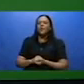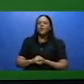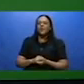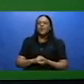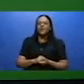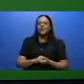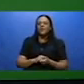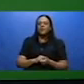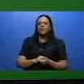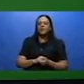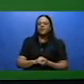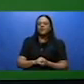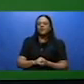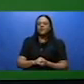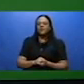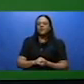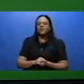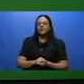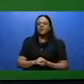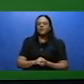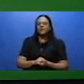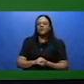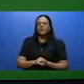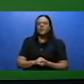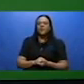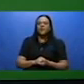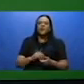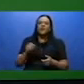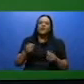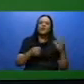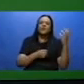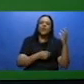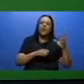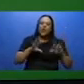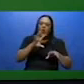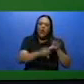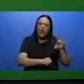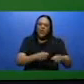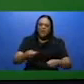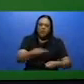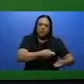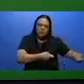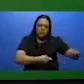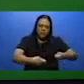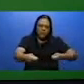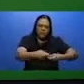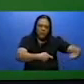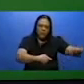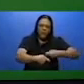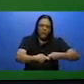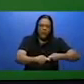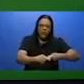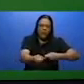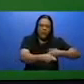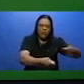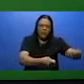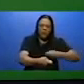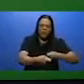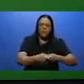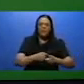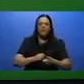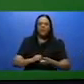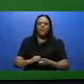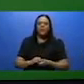lá, grãos para alimentar uma família inteira. Então, eles colhiam com essa foice. E aqui, o que será que isso aqui,